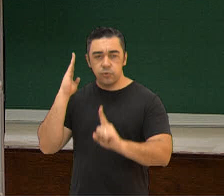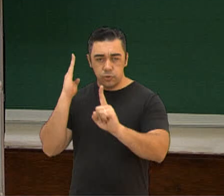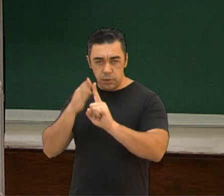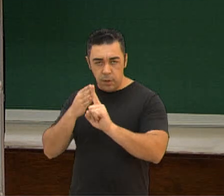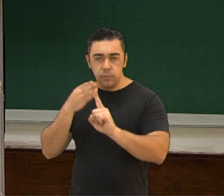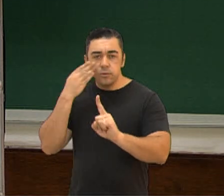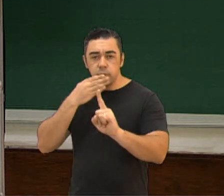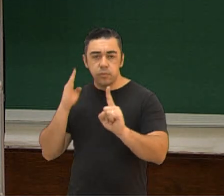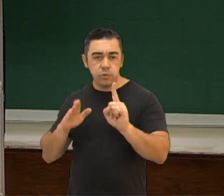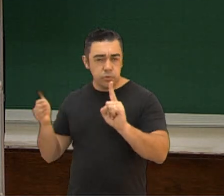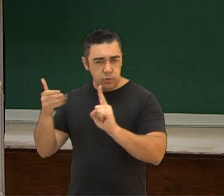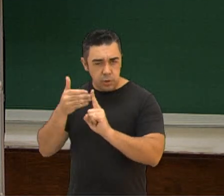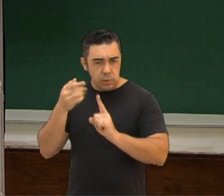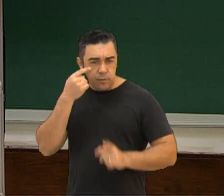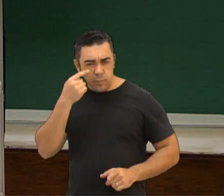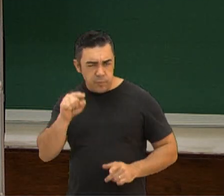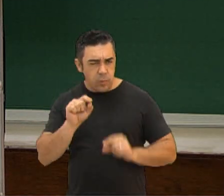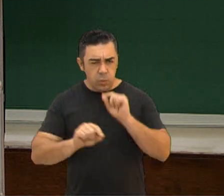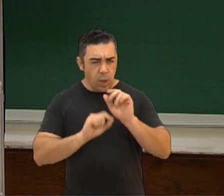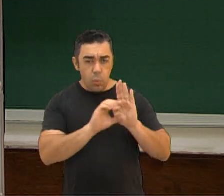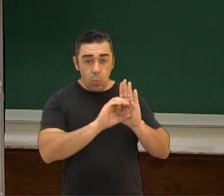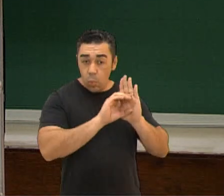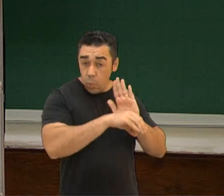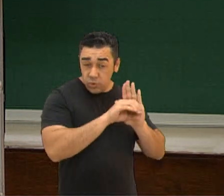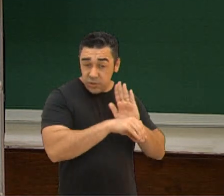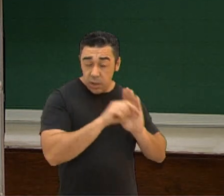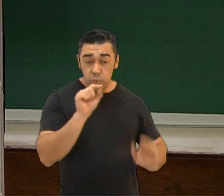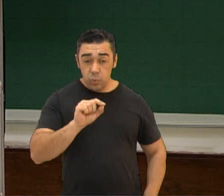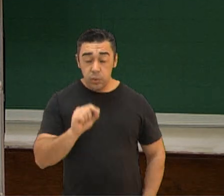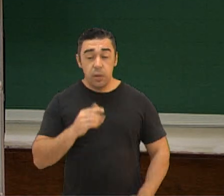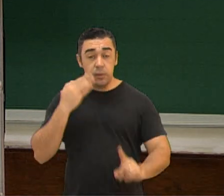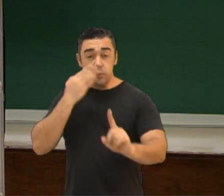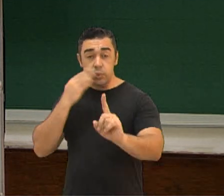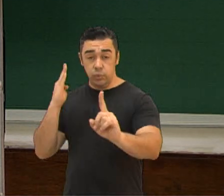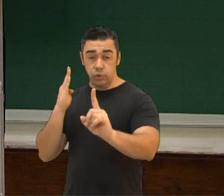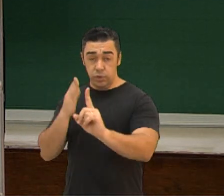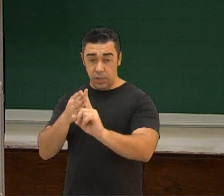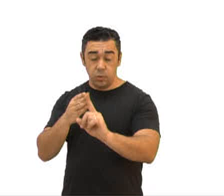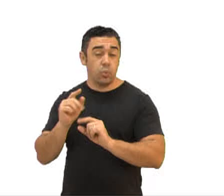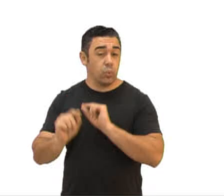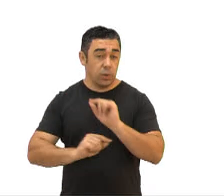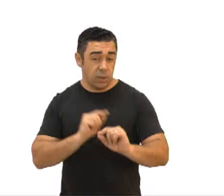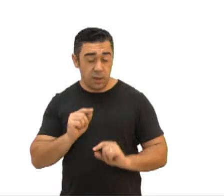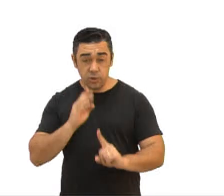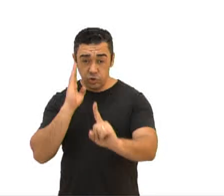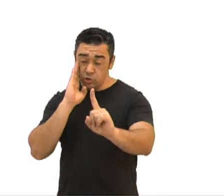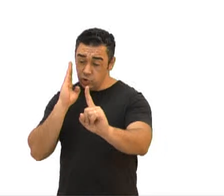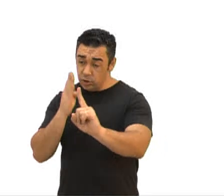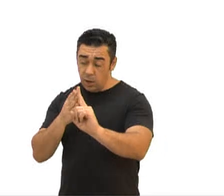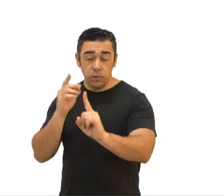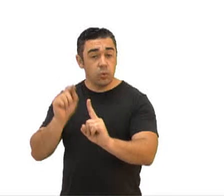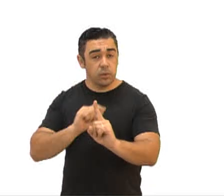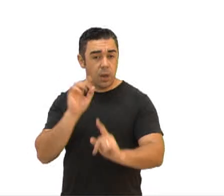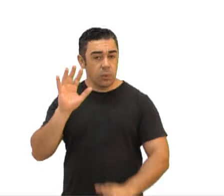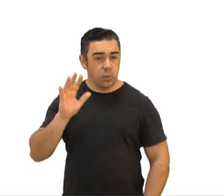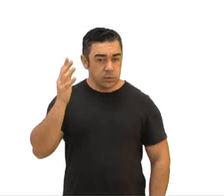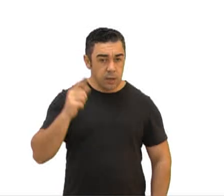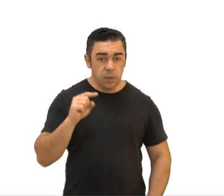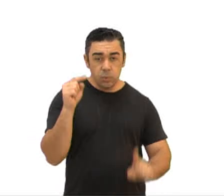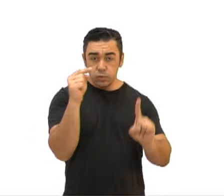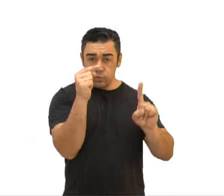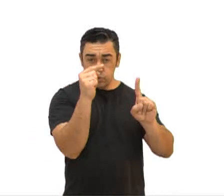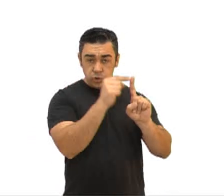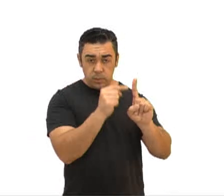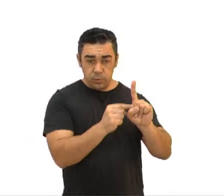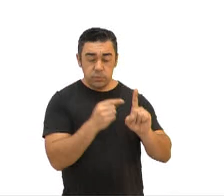Tá? Vamos retomar um pouquinho os conceitos, né? Então, o discurso direto, ele consiste em ser mais comum entre os tipos de